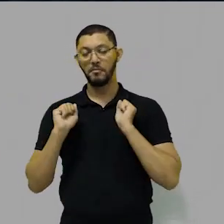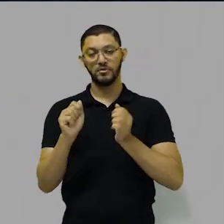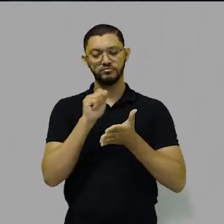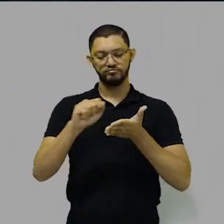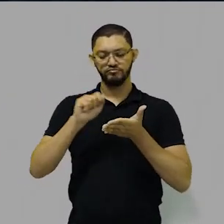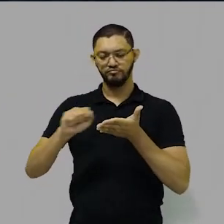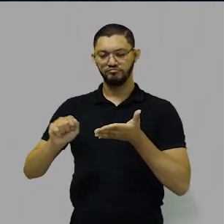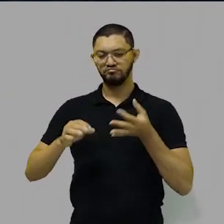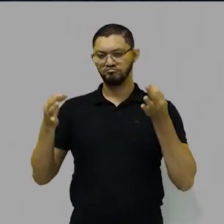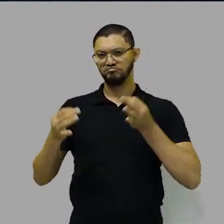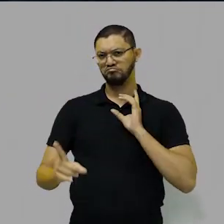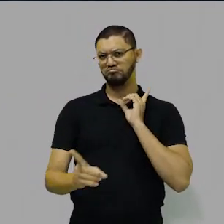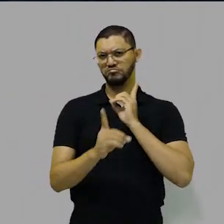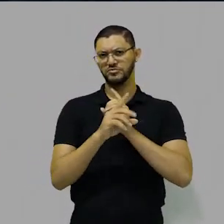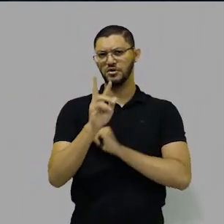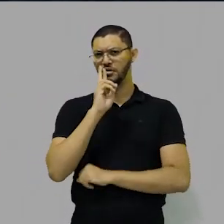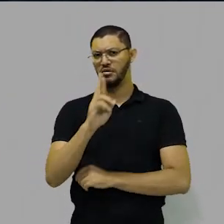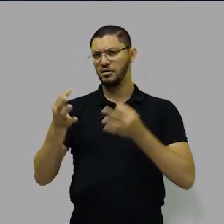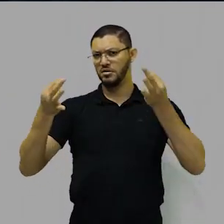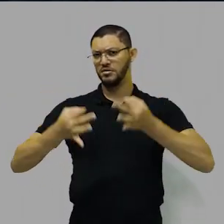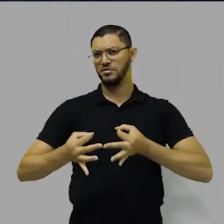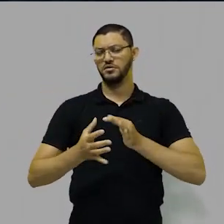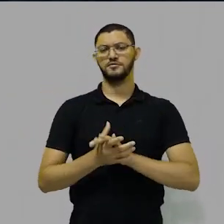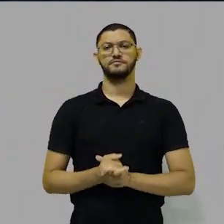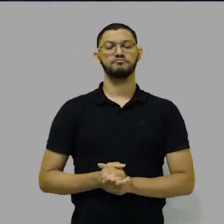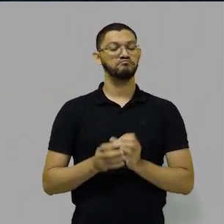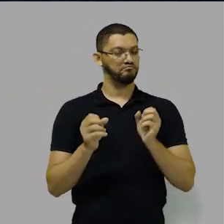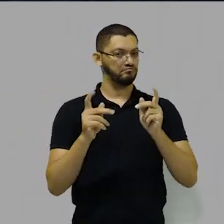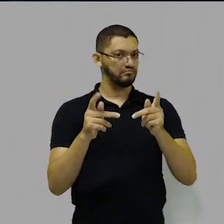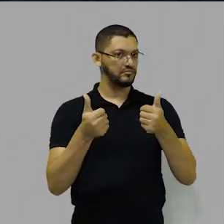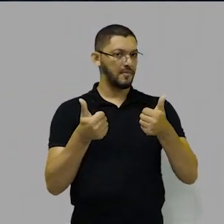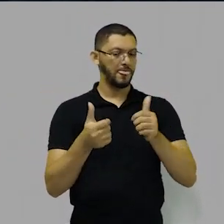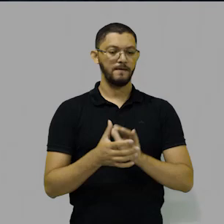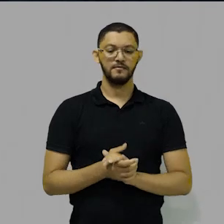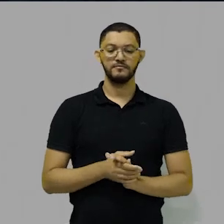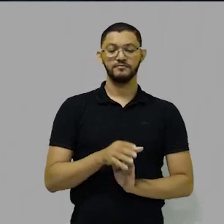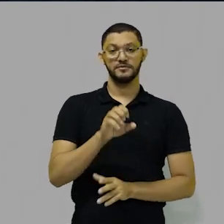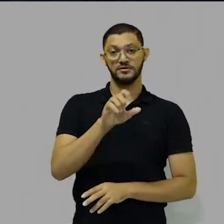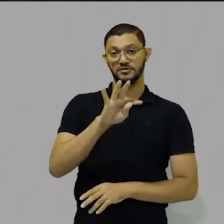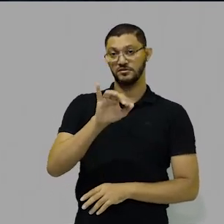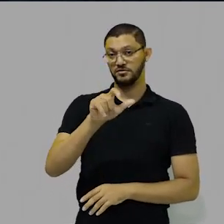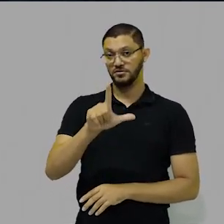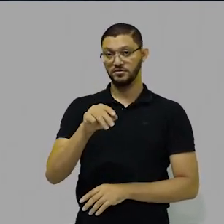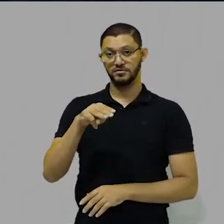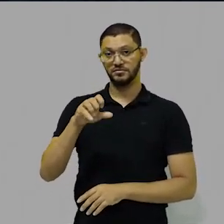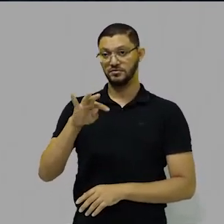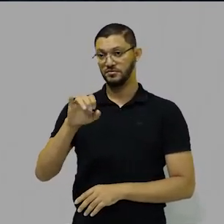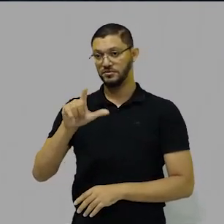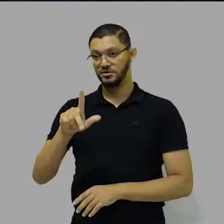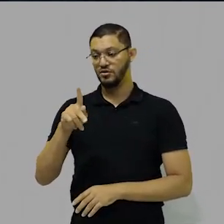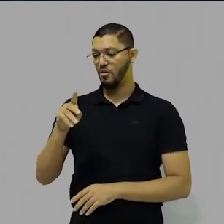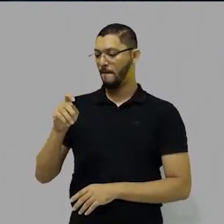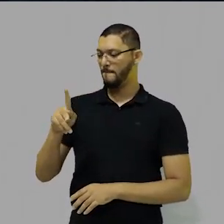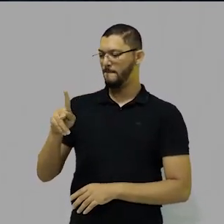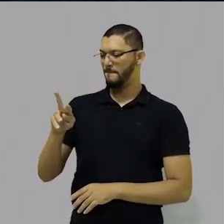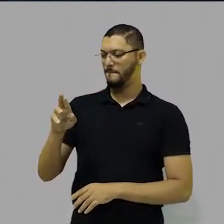escrever ou encontrar a resposta correta. Tudo bem? Então, etil, metil,